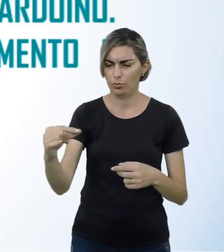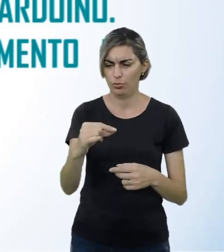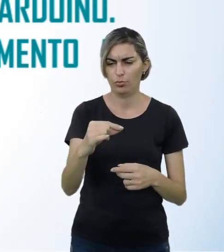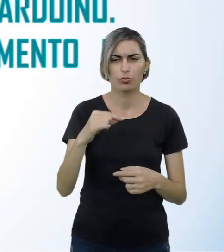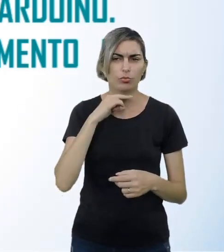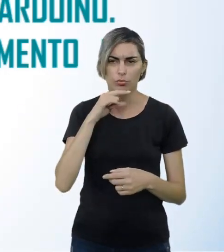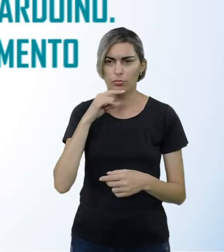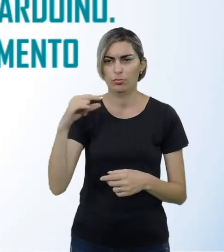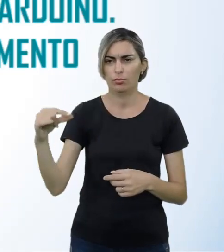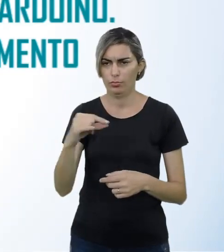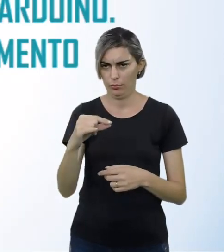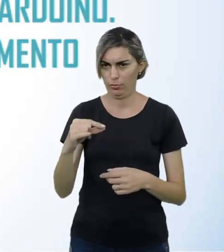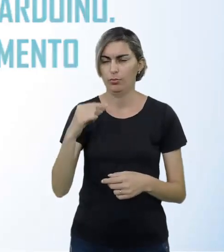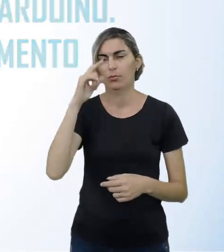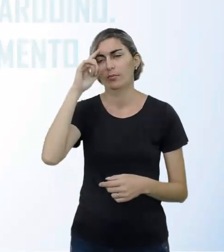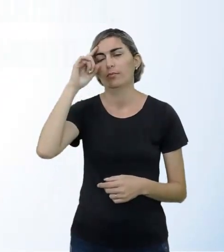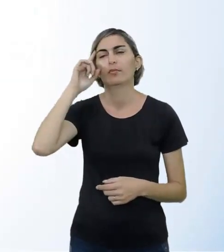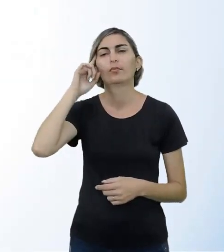não funcionaria.